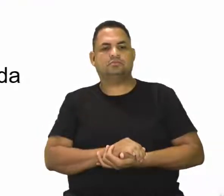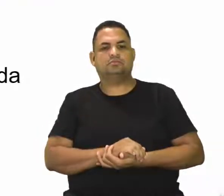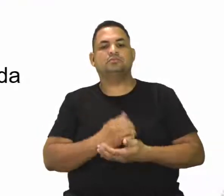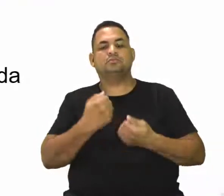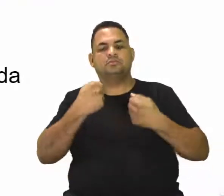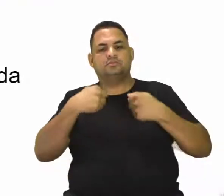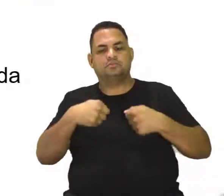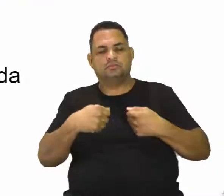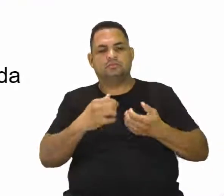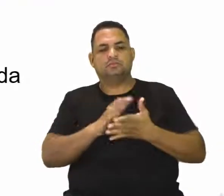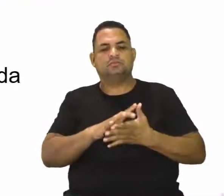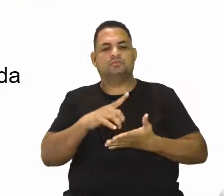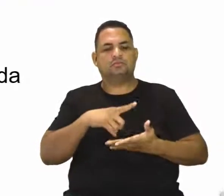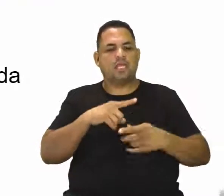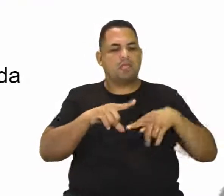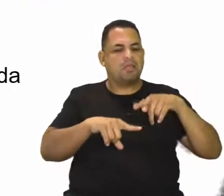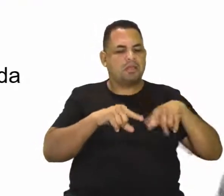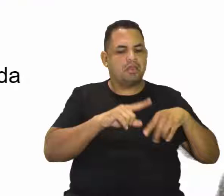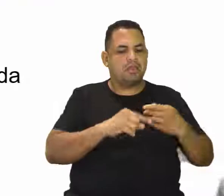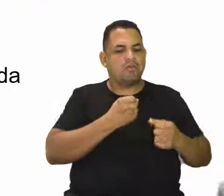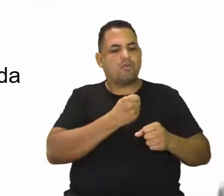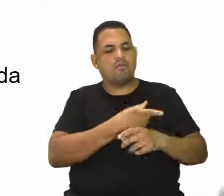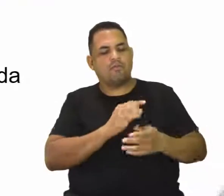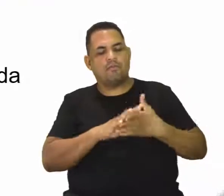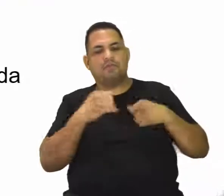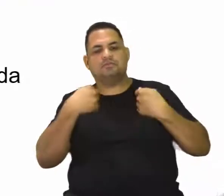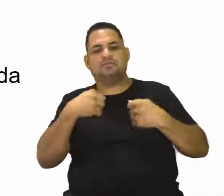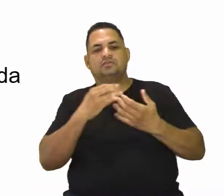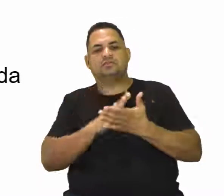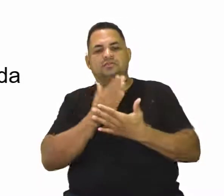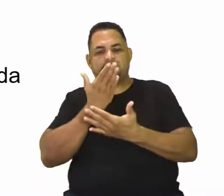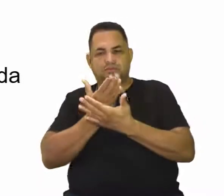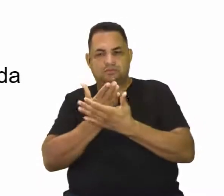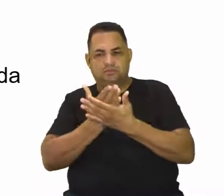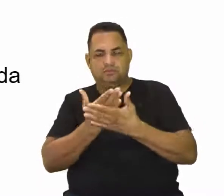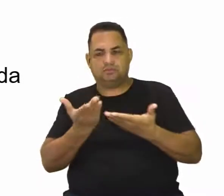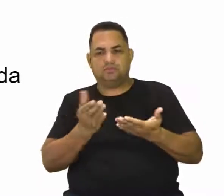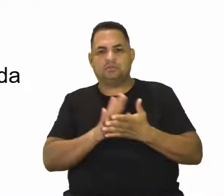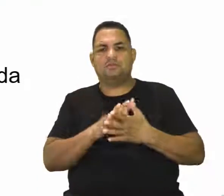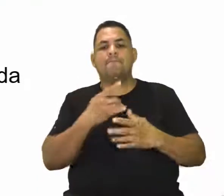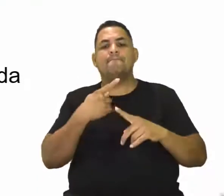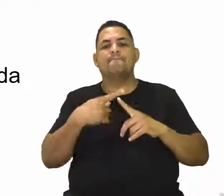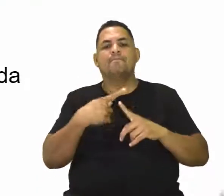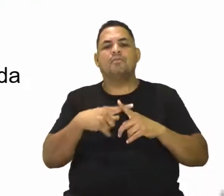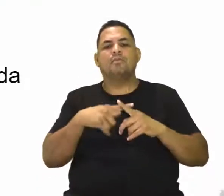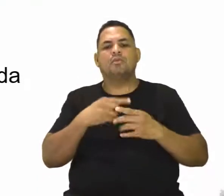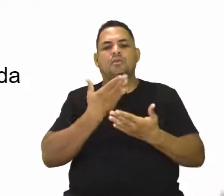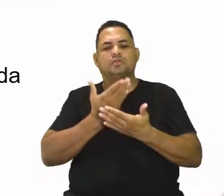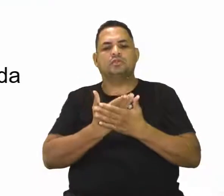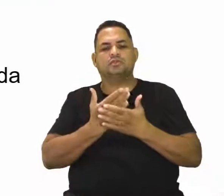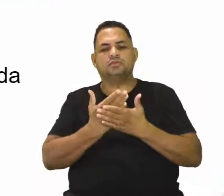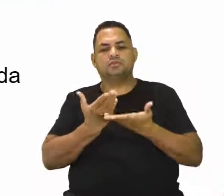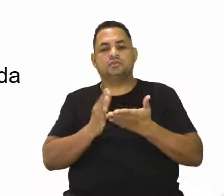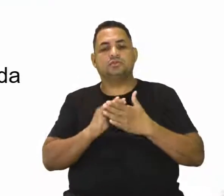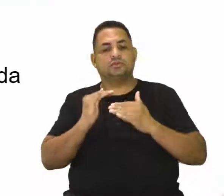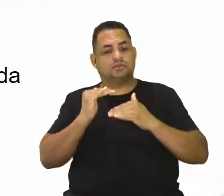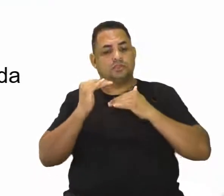Você pode ter isso e aquilo, desde que você estude. Porque o estudo é o caminho.